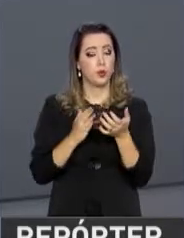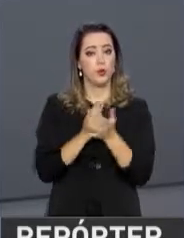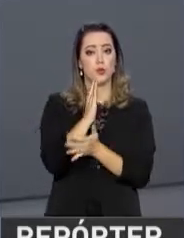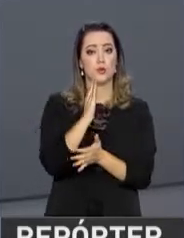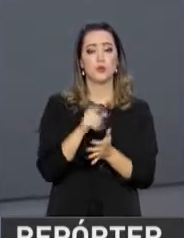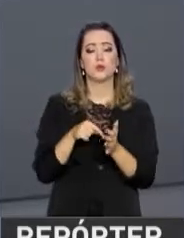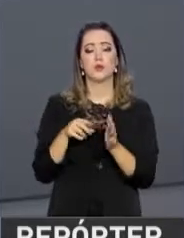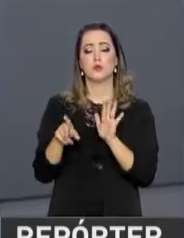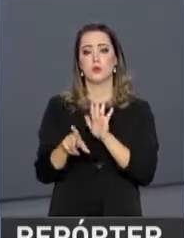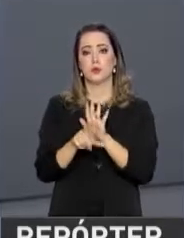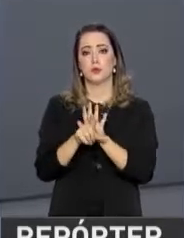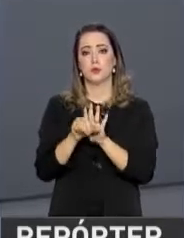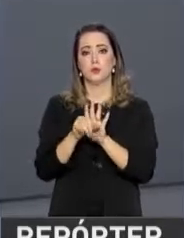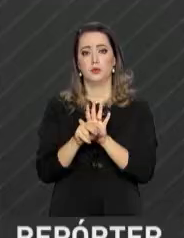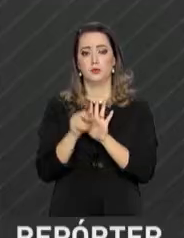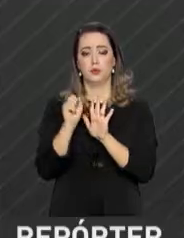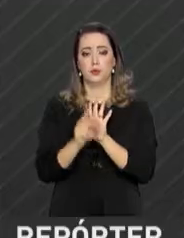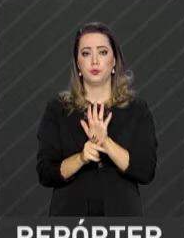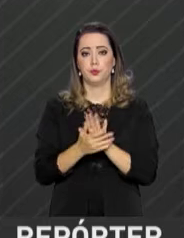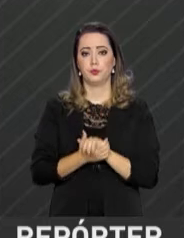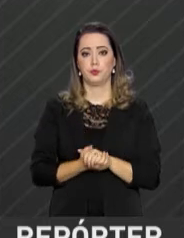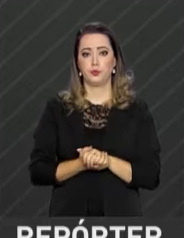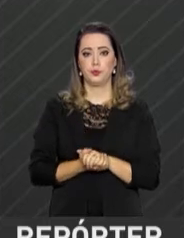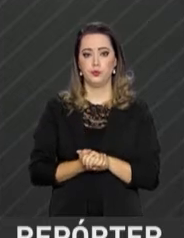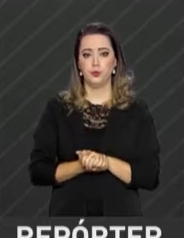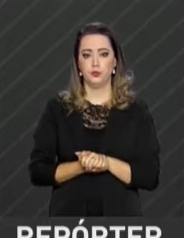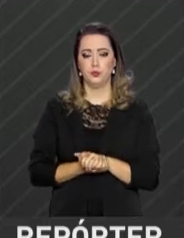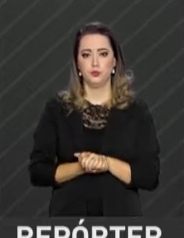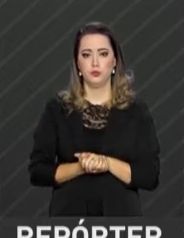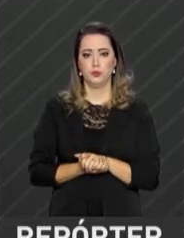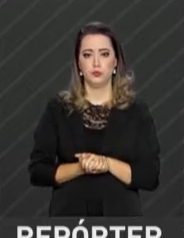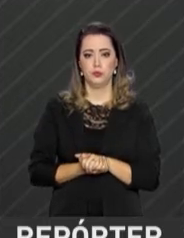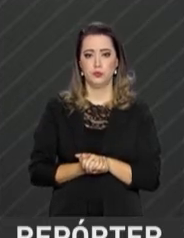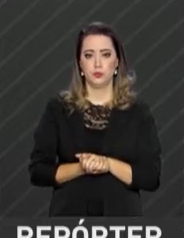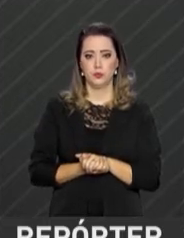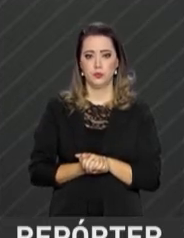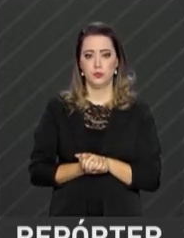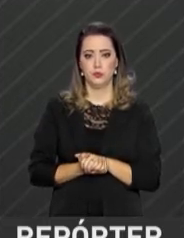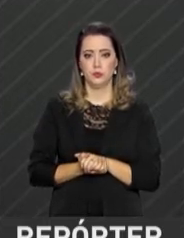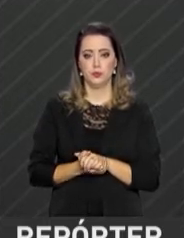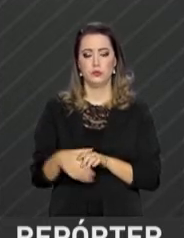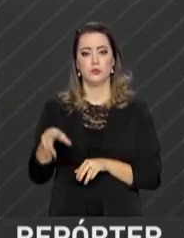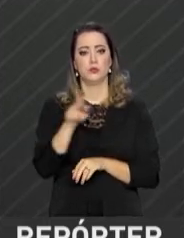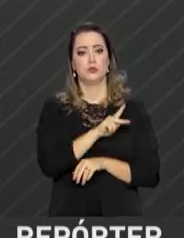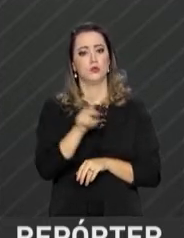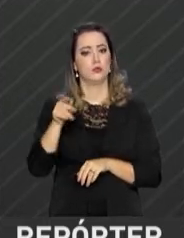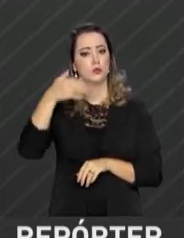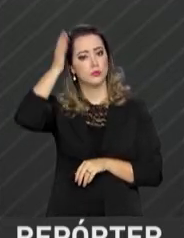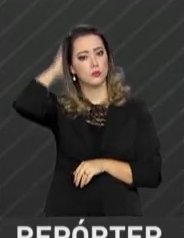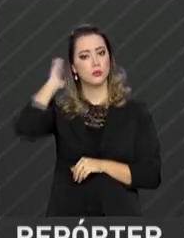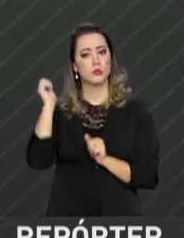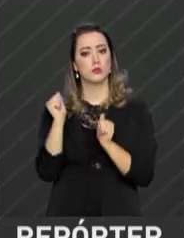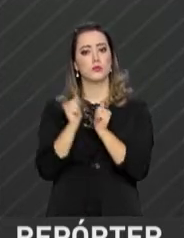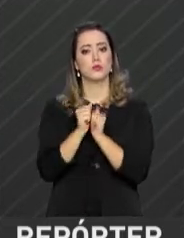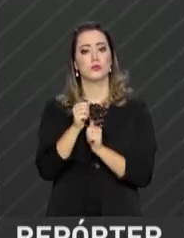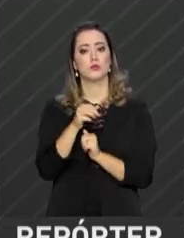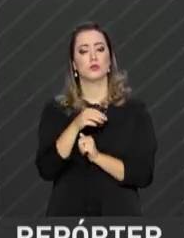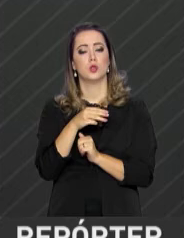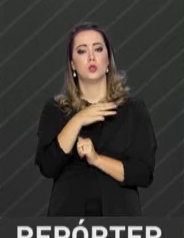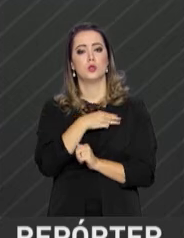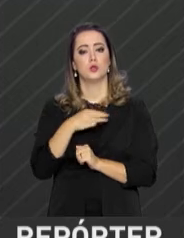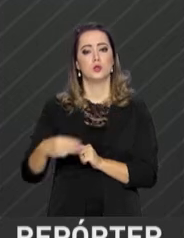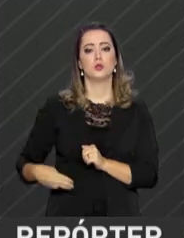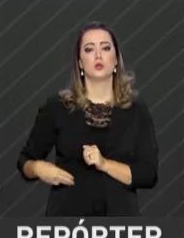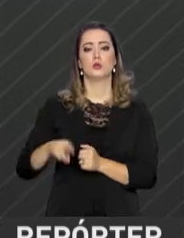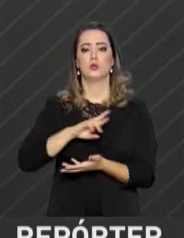aprovar a reforma da Previdência. O presidente Temer, os ministros Meirelles, Fernando Coelho e